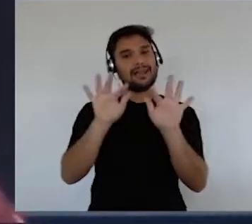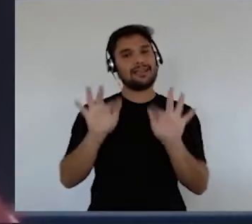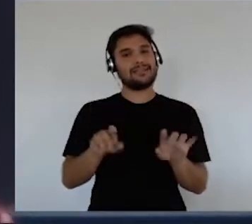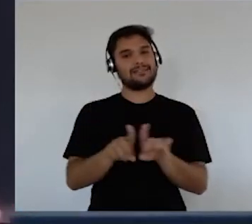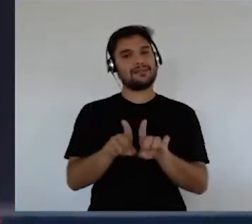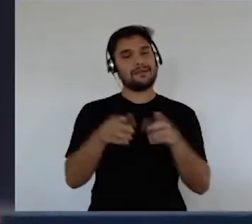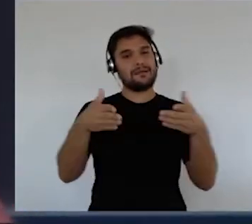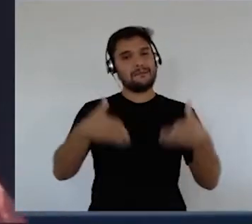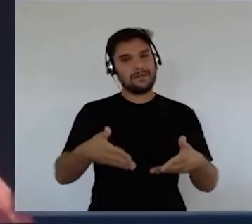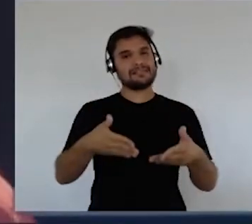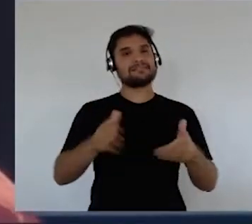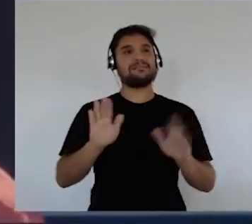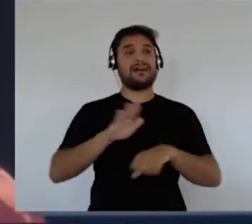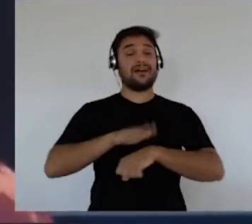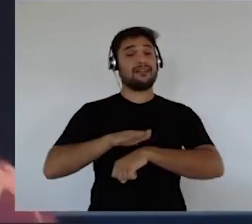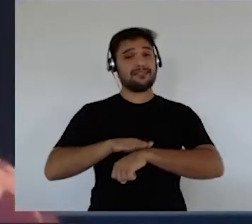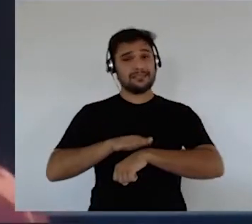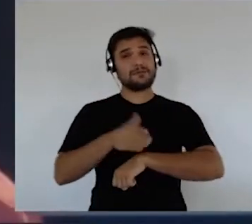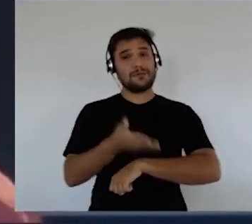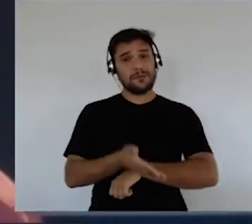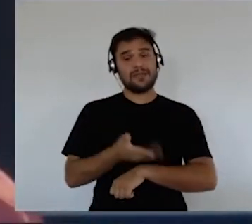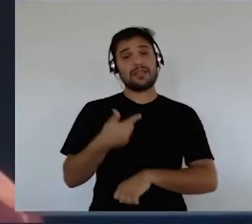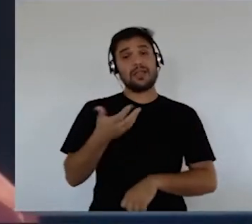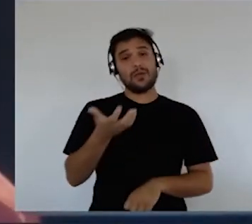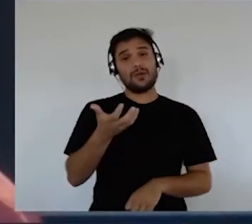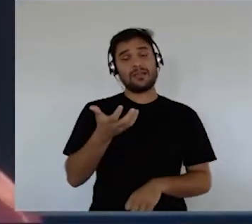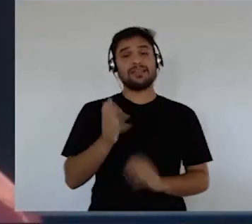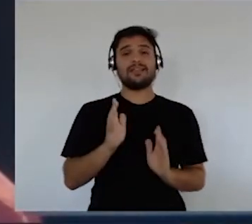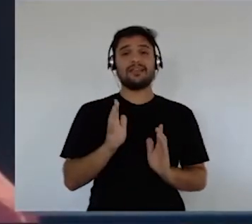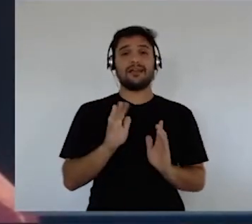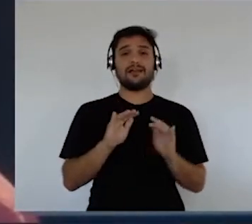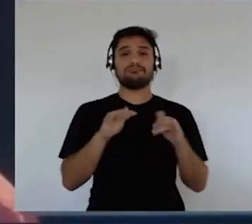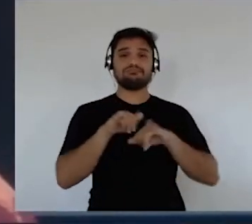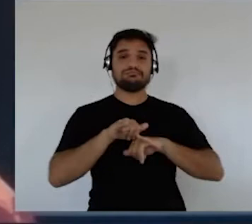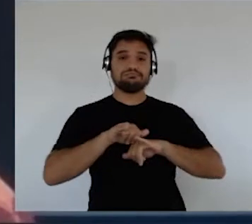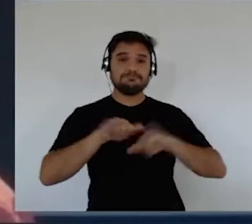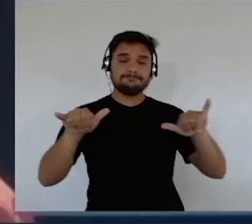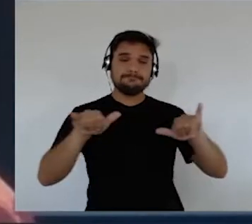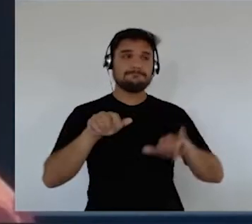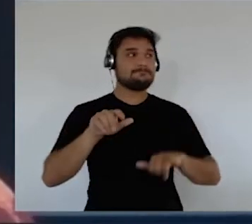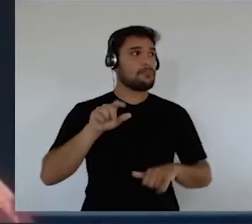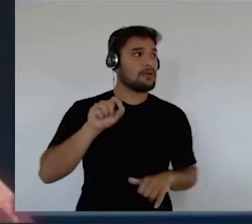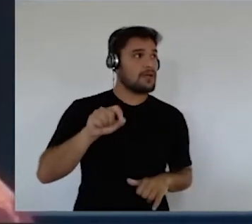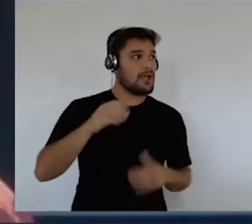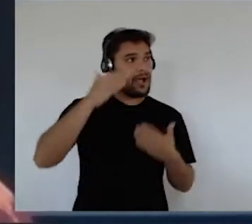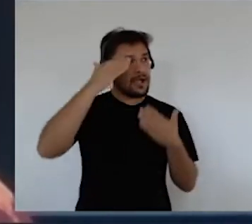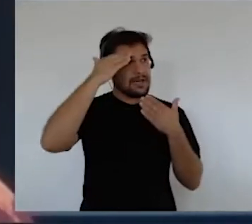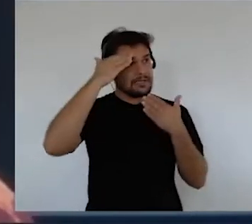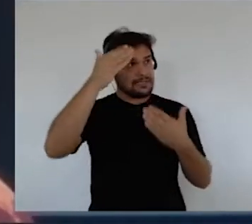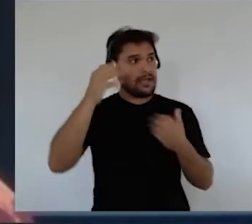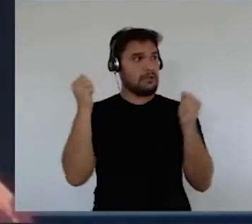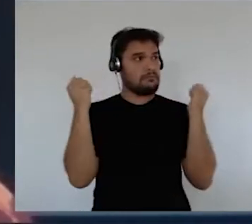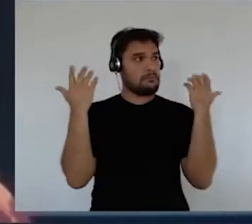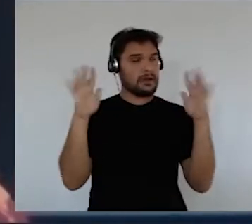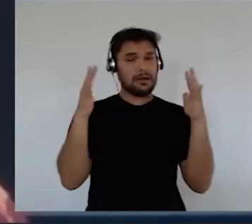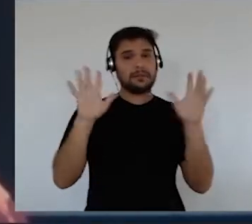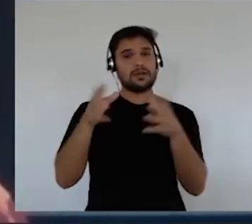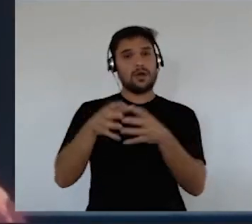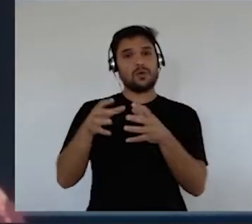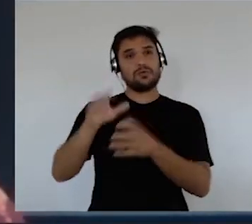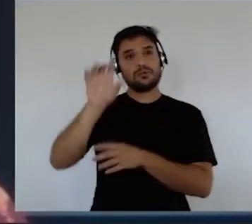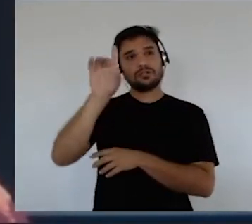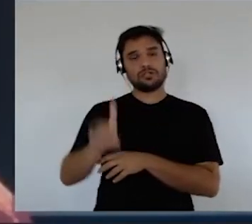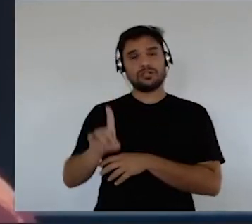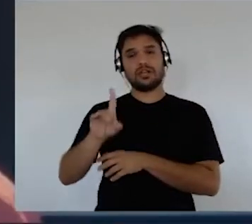mim participar aqui desse momento. Queria, antes de começar a minha fala, também agradecer e parabenizar toda a diretoria do